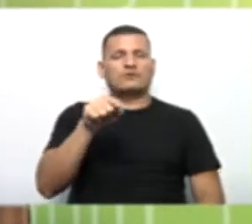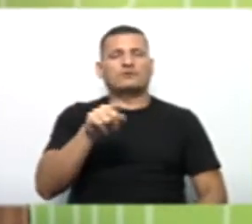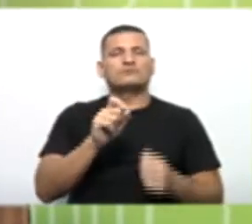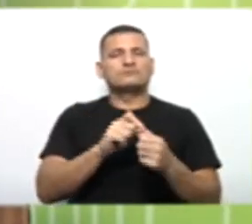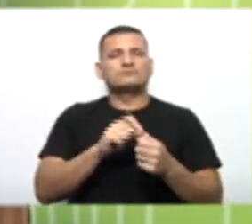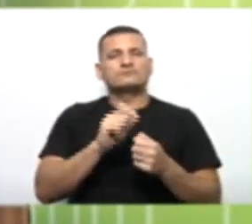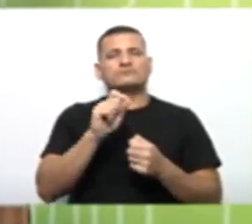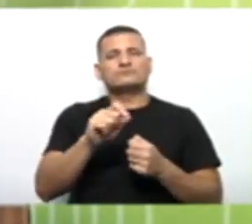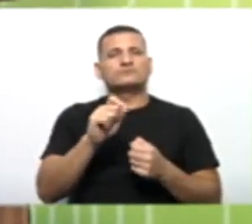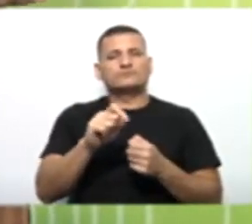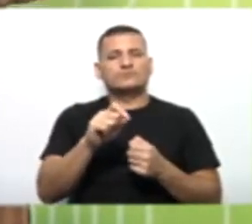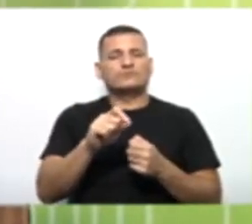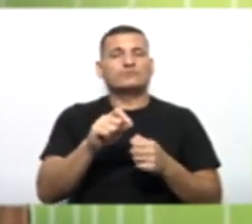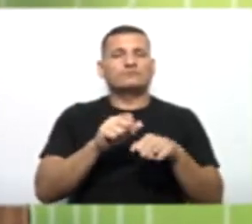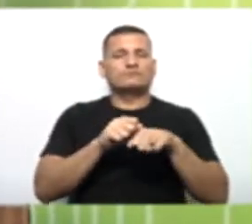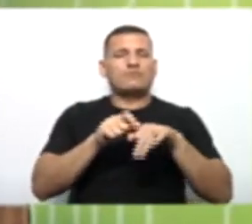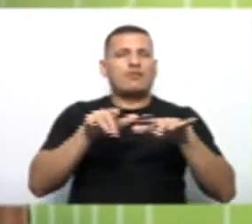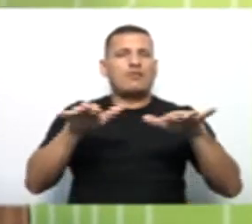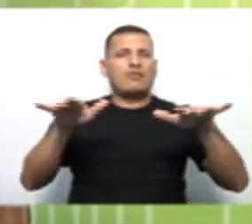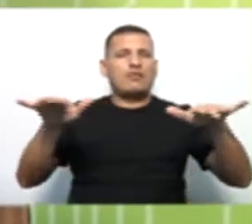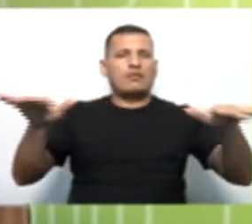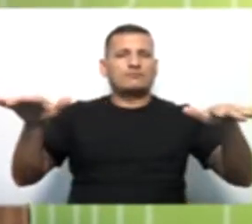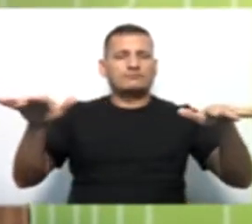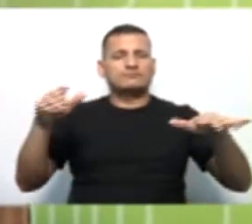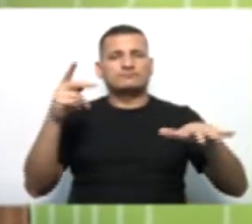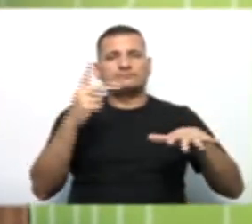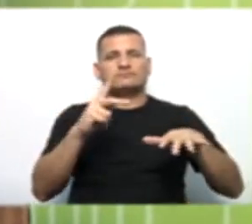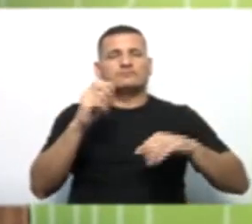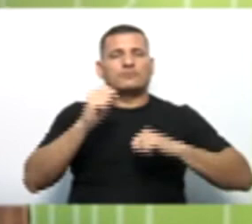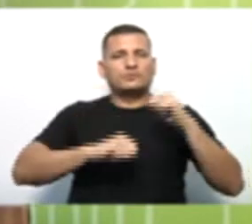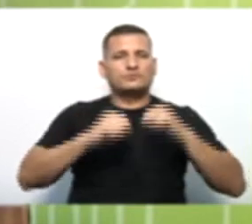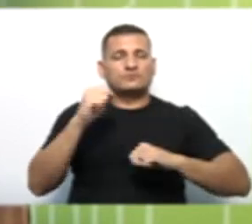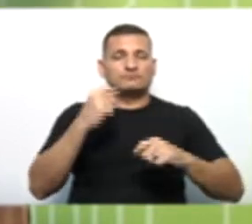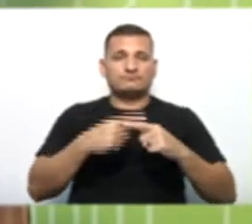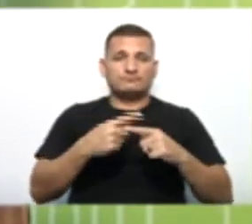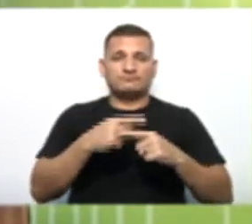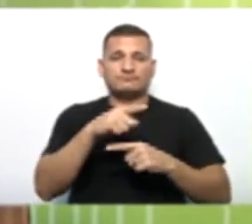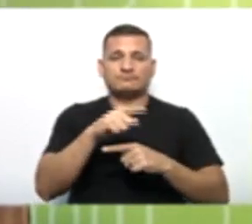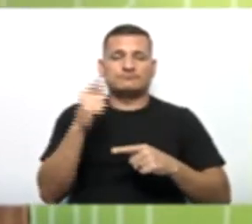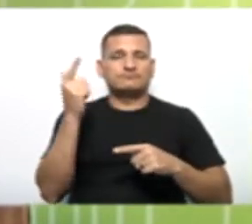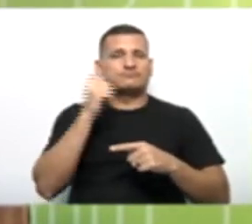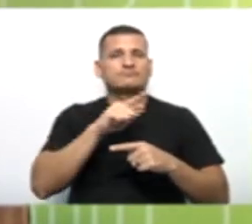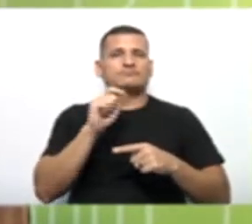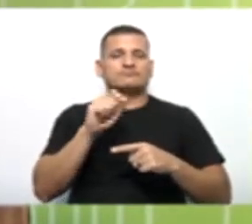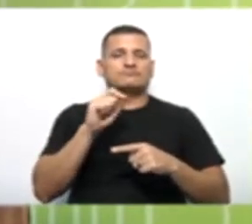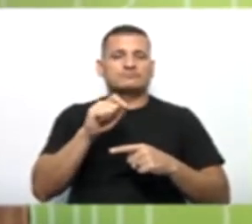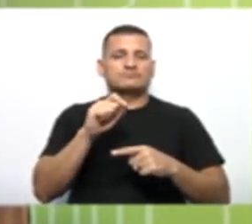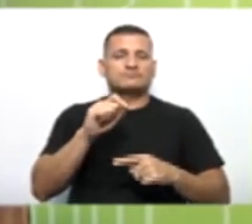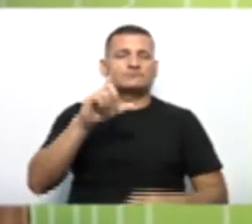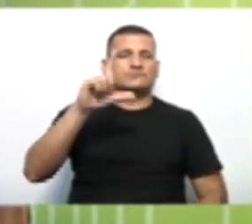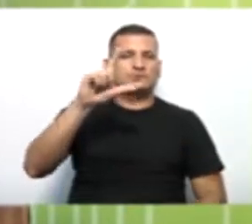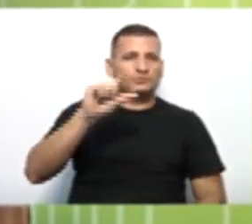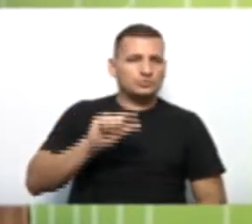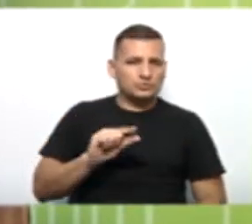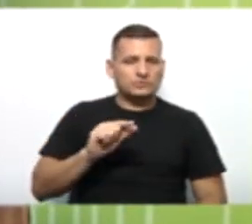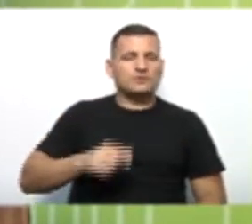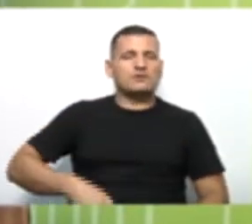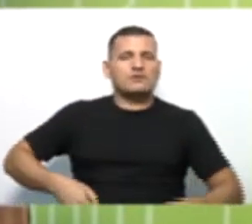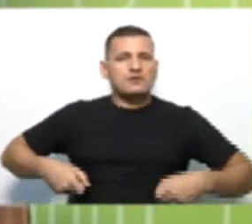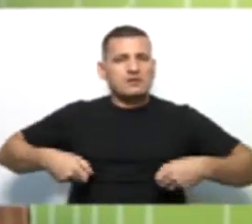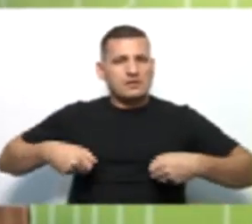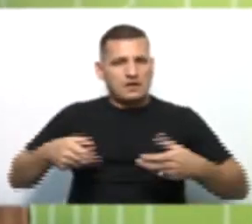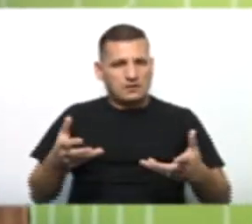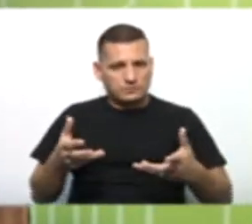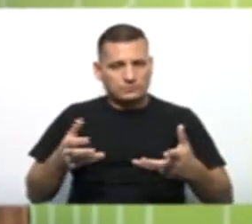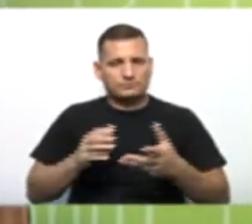a produção em vários países do mundo porque porque com isso a boy que conseguiu reduzir os custos da